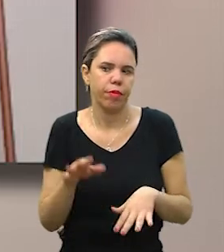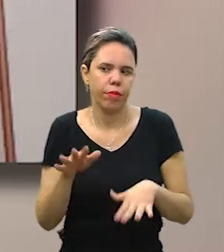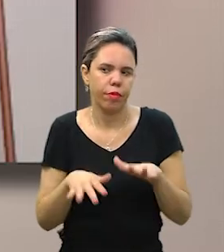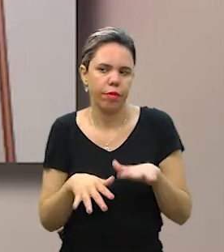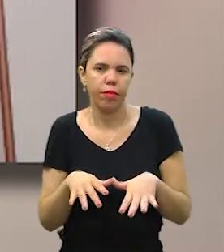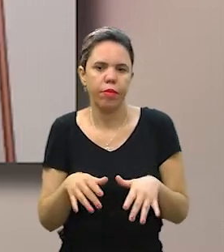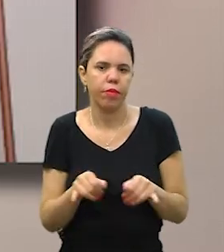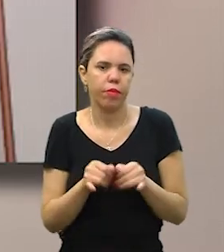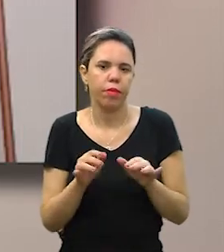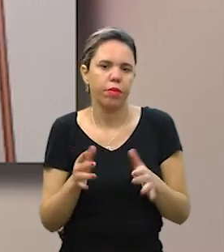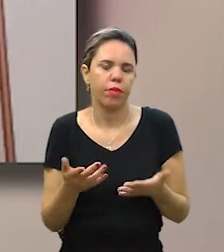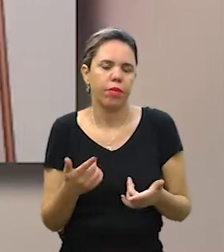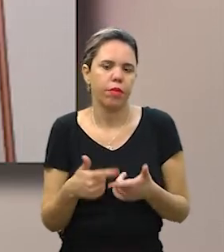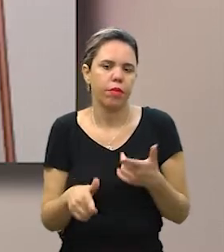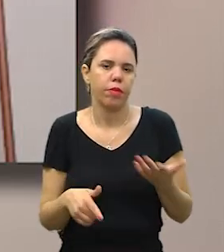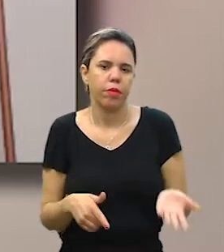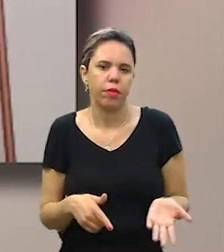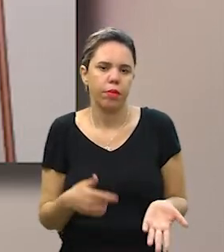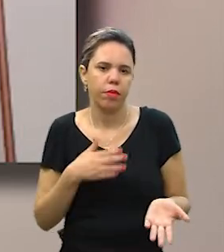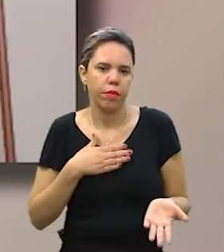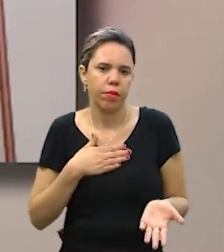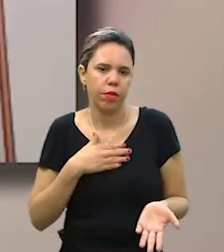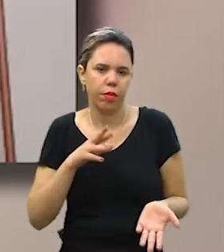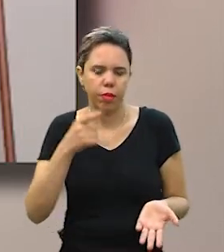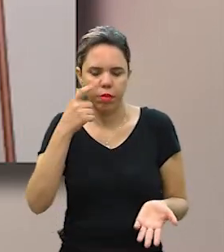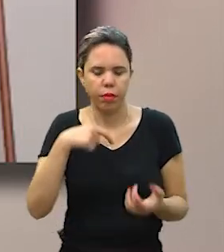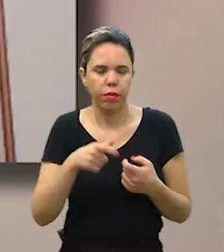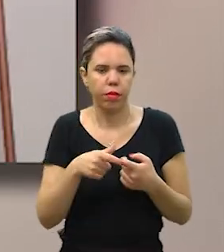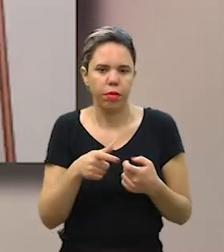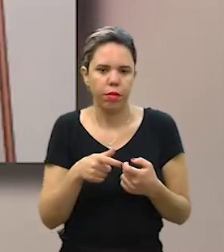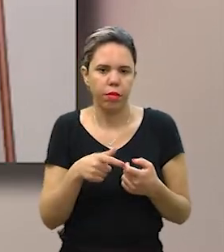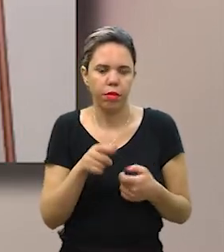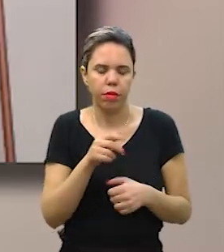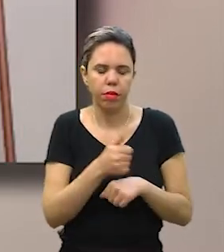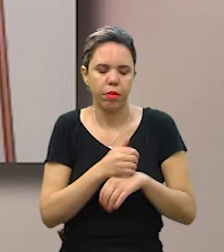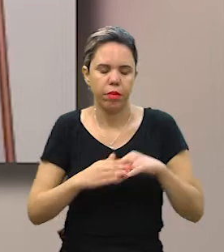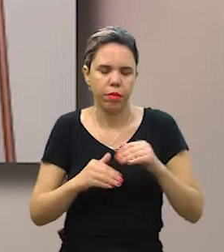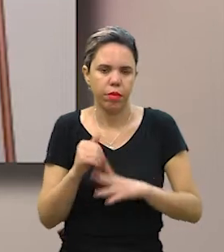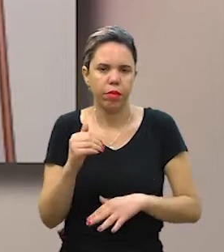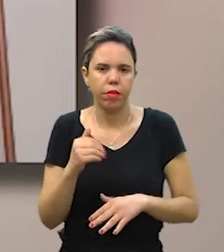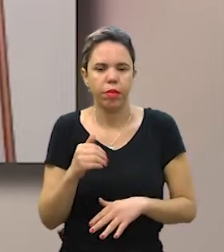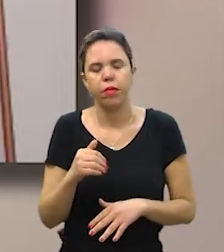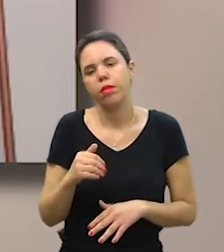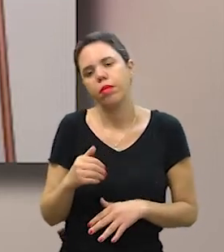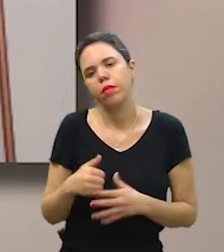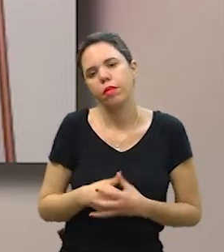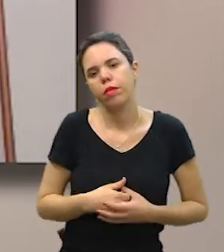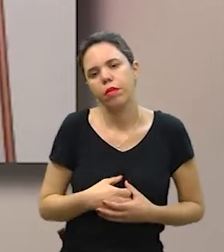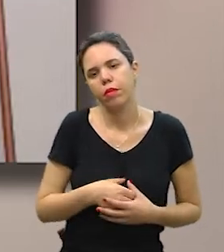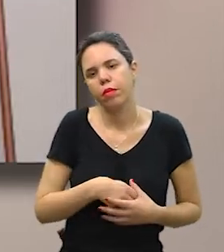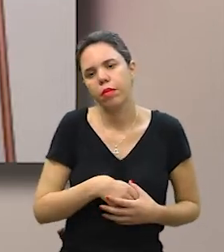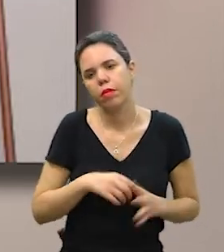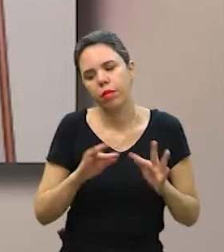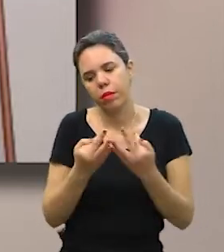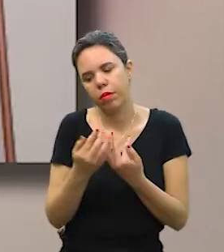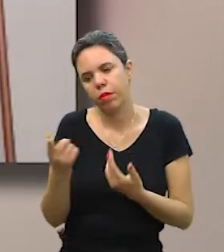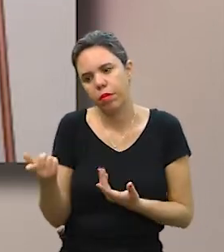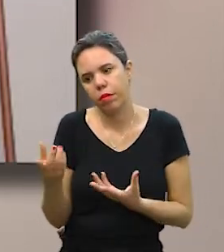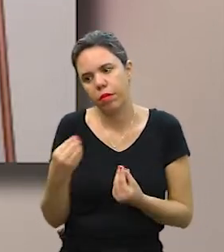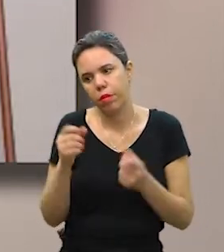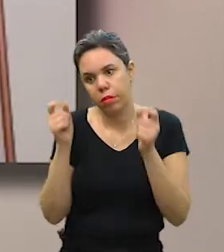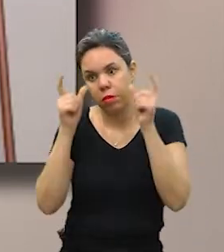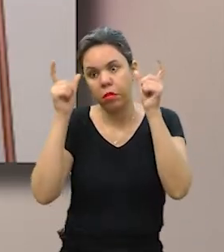vezes aquela bobeira é para mim, que sou médica, que sou profissional, mas para os pais